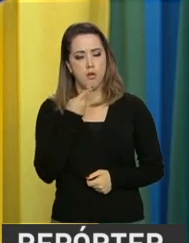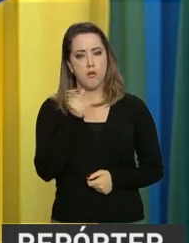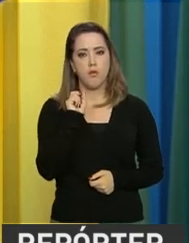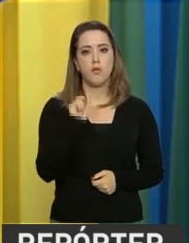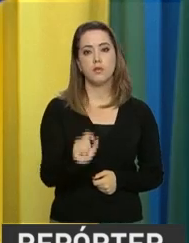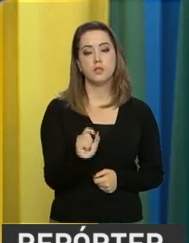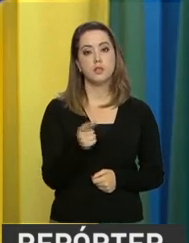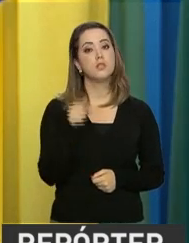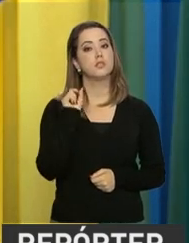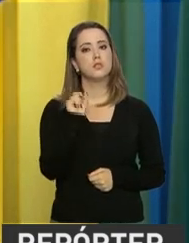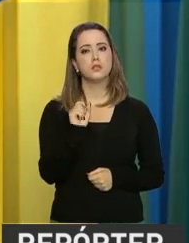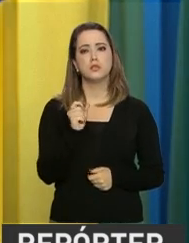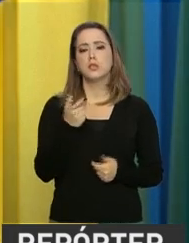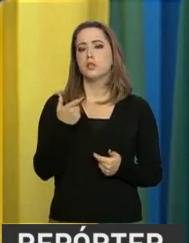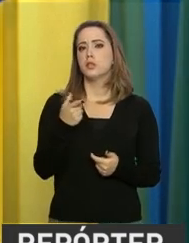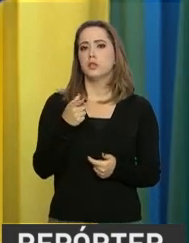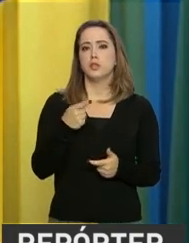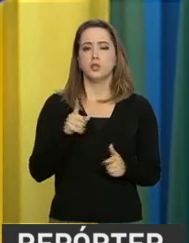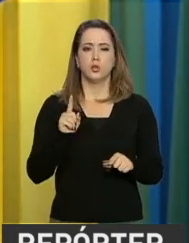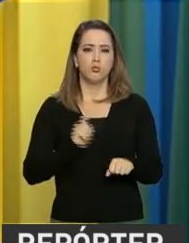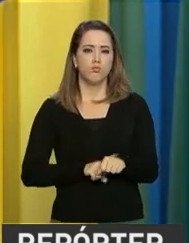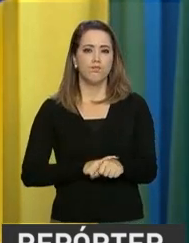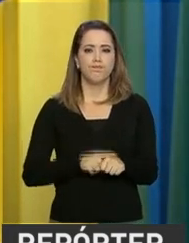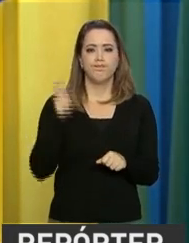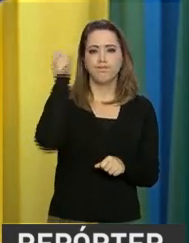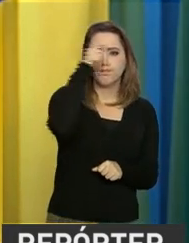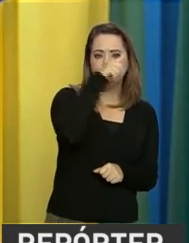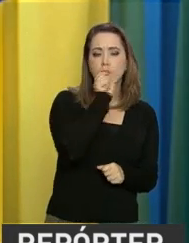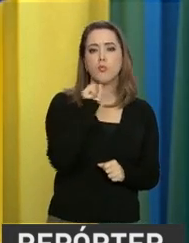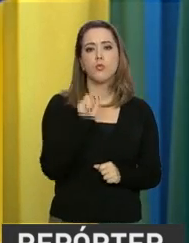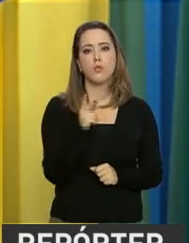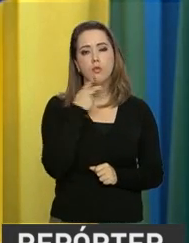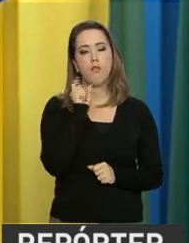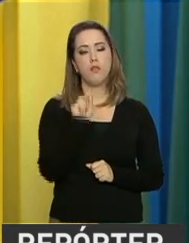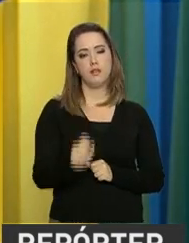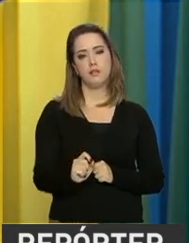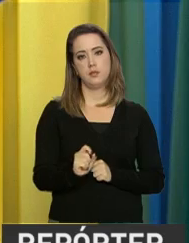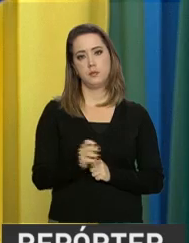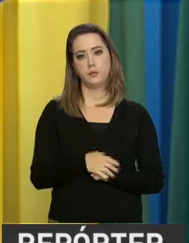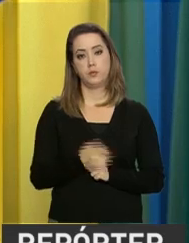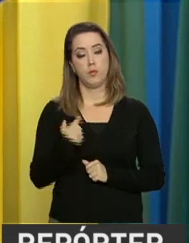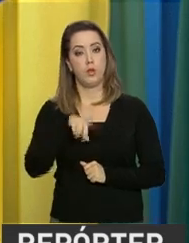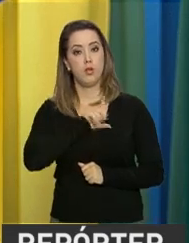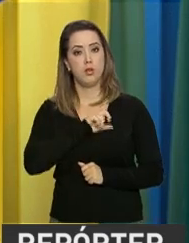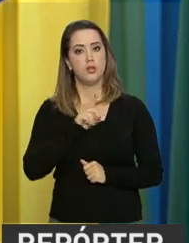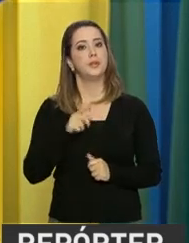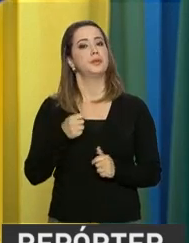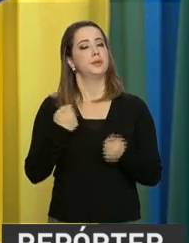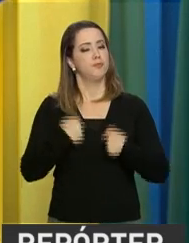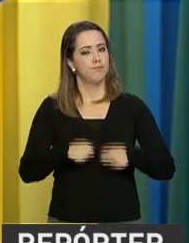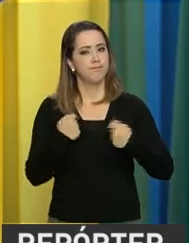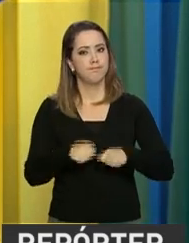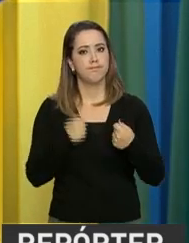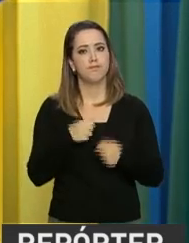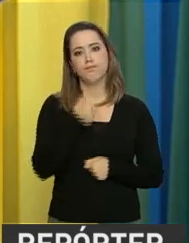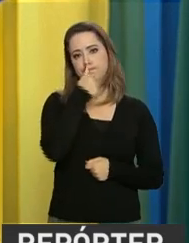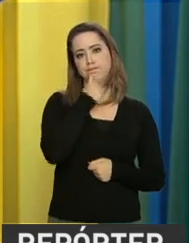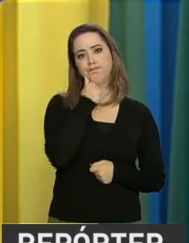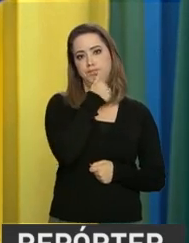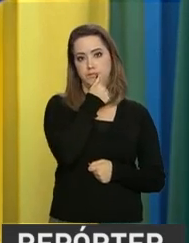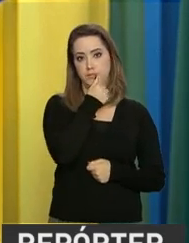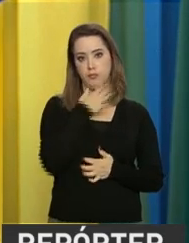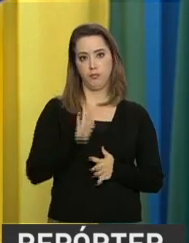aquilo que em momentos de dificuldades se diz nós teremos sacrifícios agora